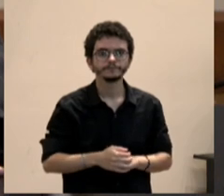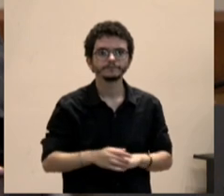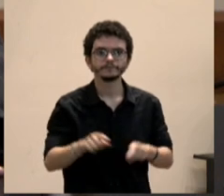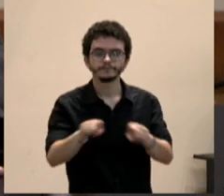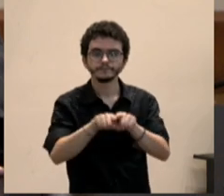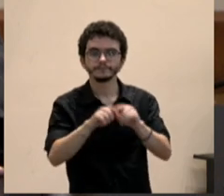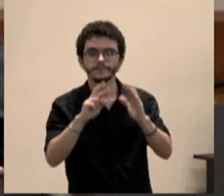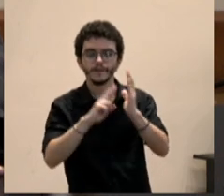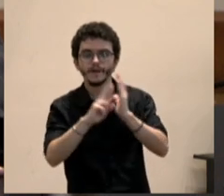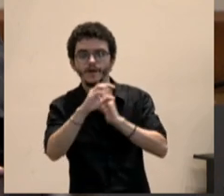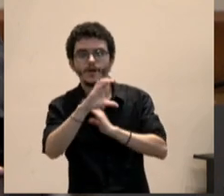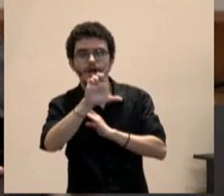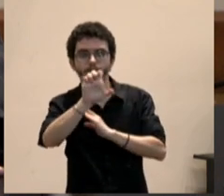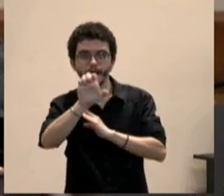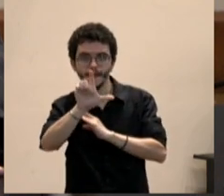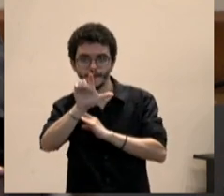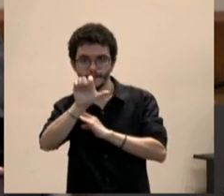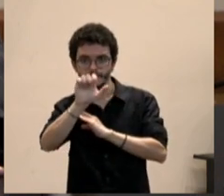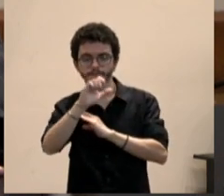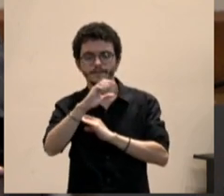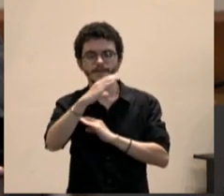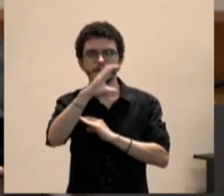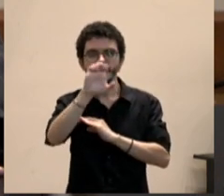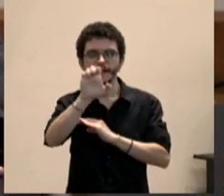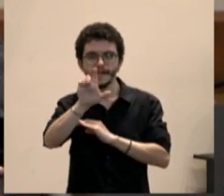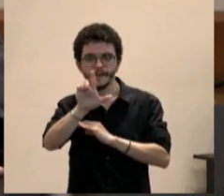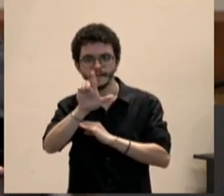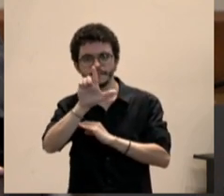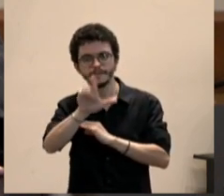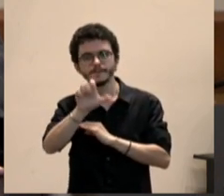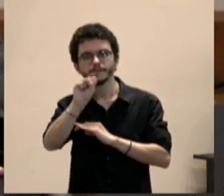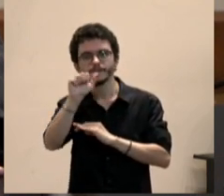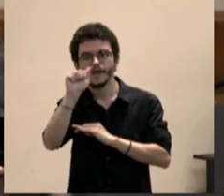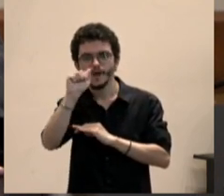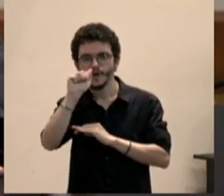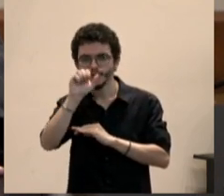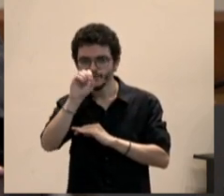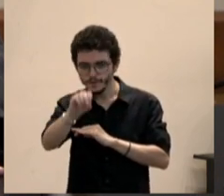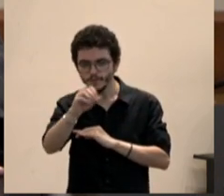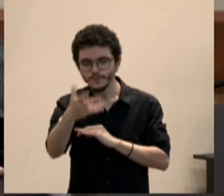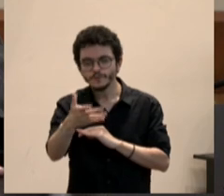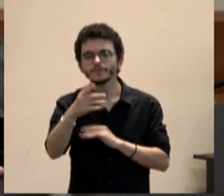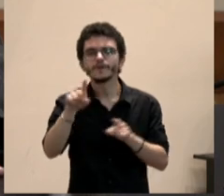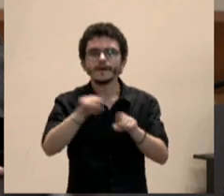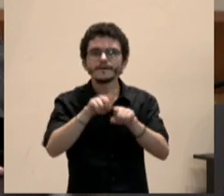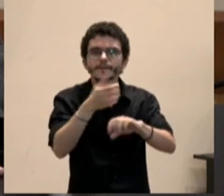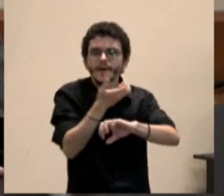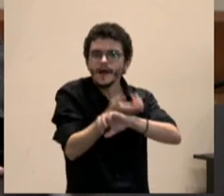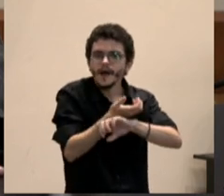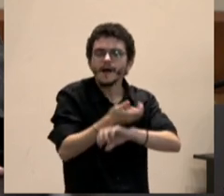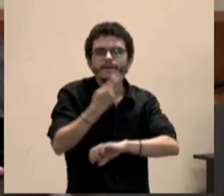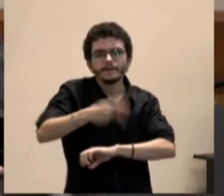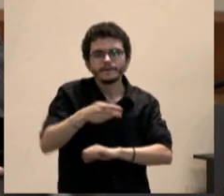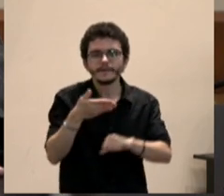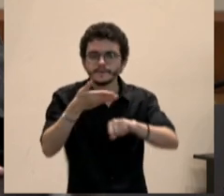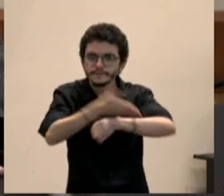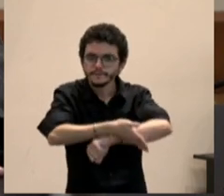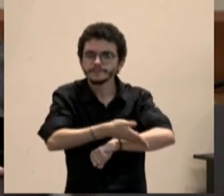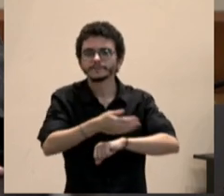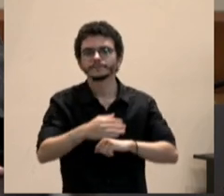Celso Carminati aqui, todo o pessoal da UDESC, né, que está aqui participando.